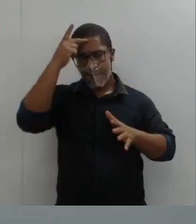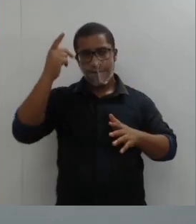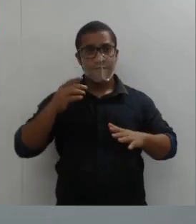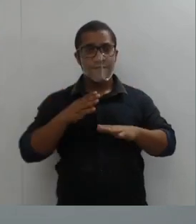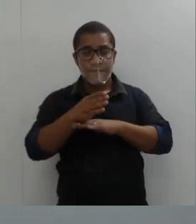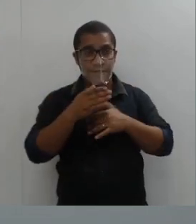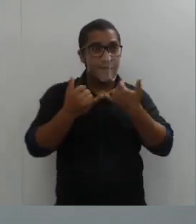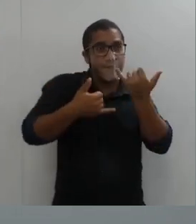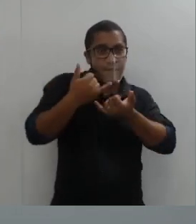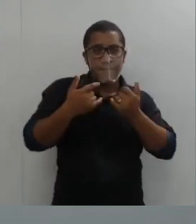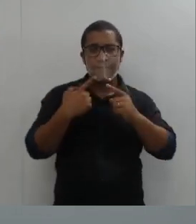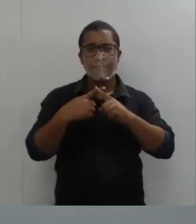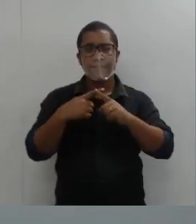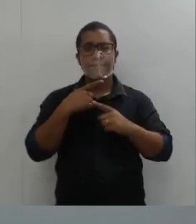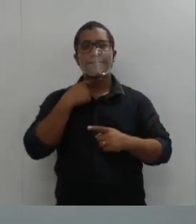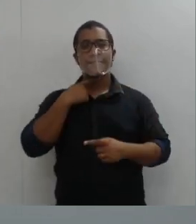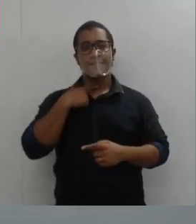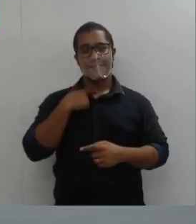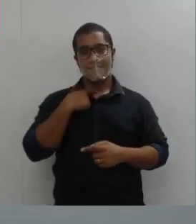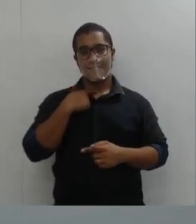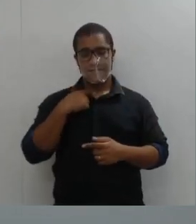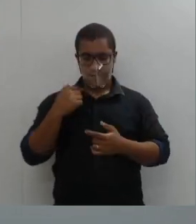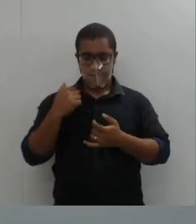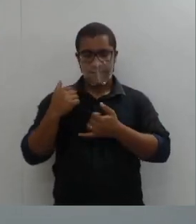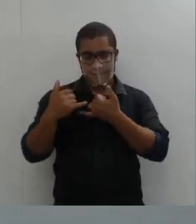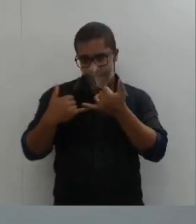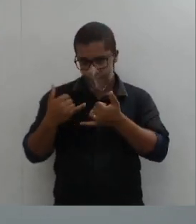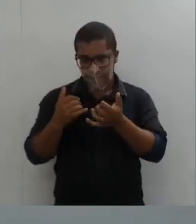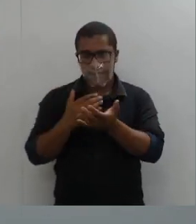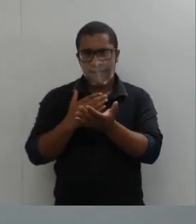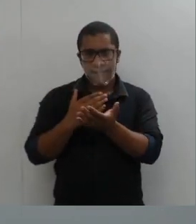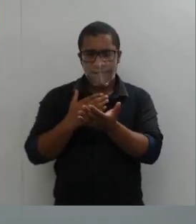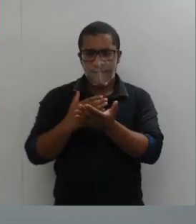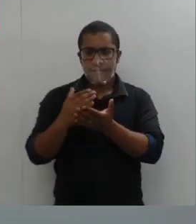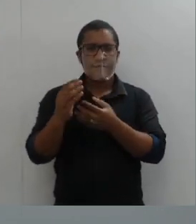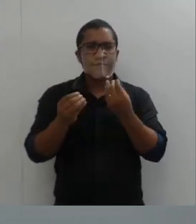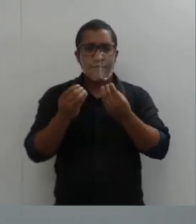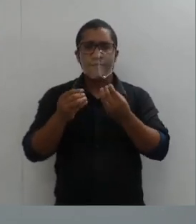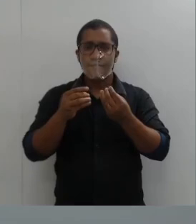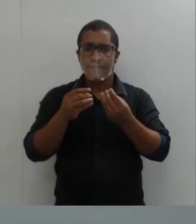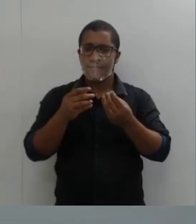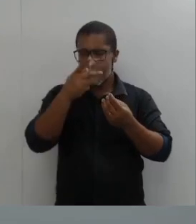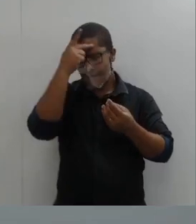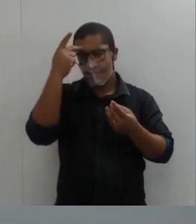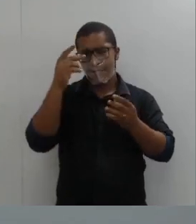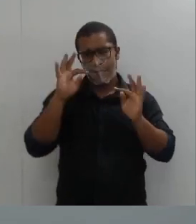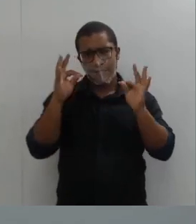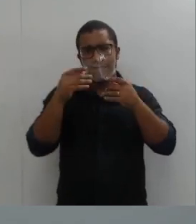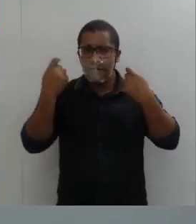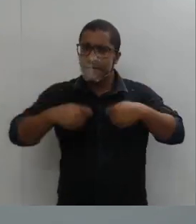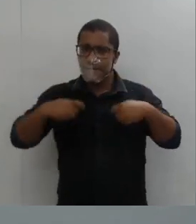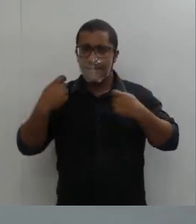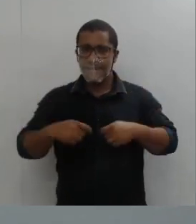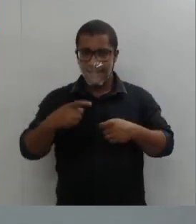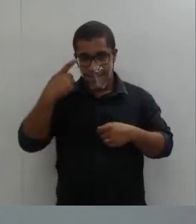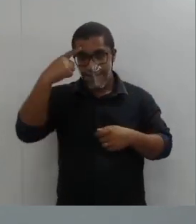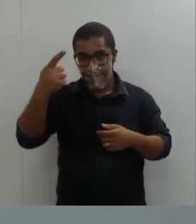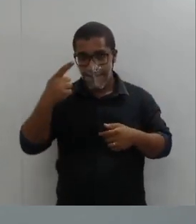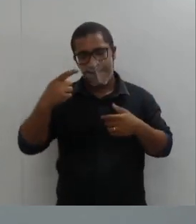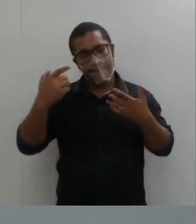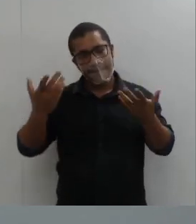têm essa vontade. E que o jogo nasceu da necessidade do homem. Estão lembrando agora? Isso! E